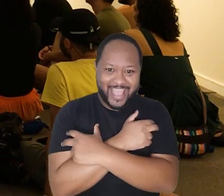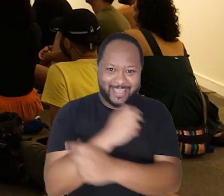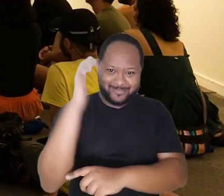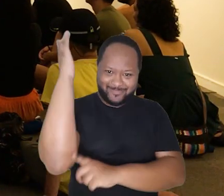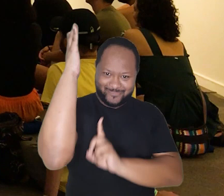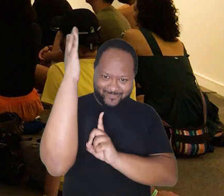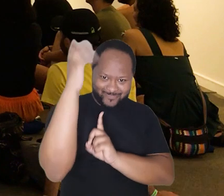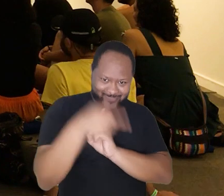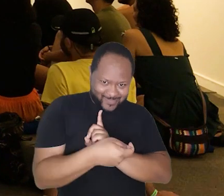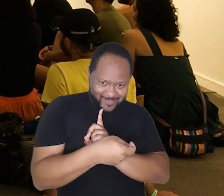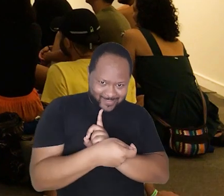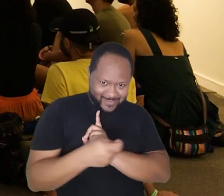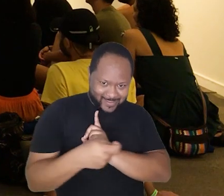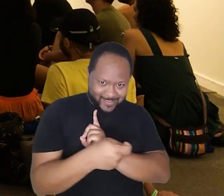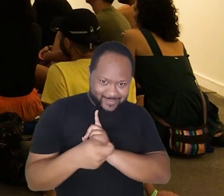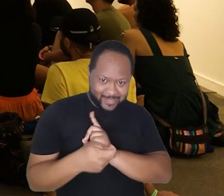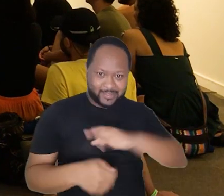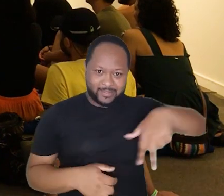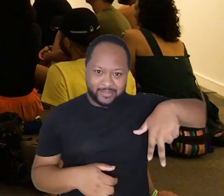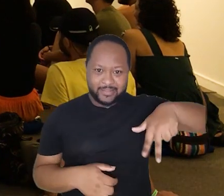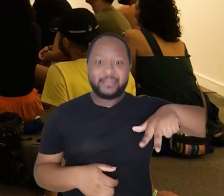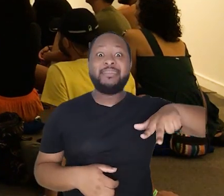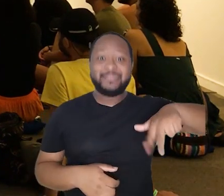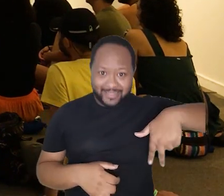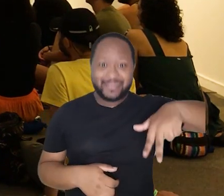fez assim.